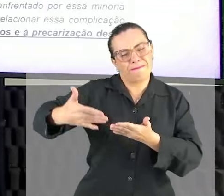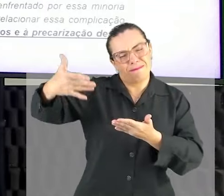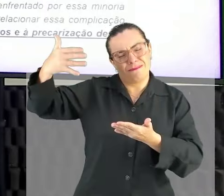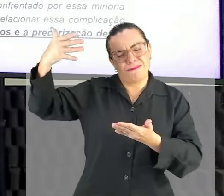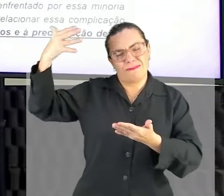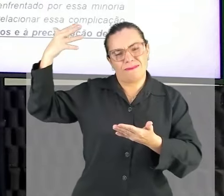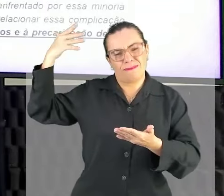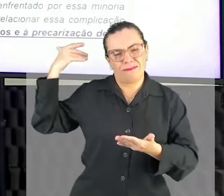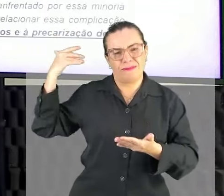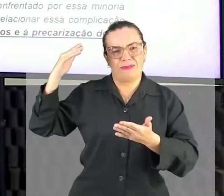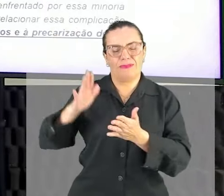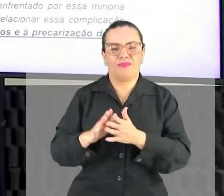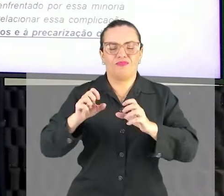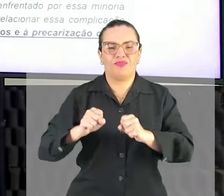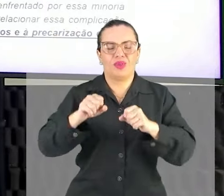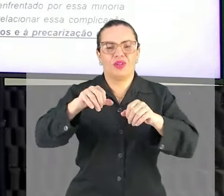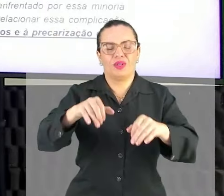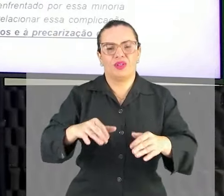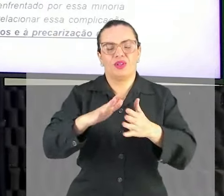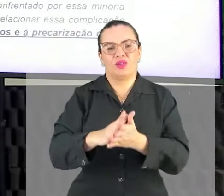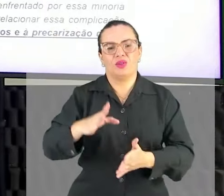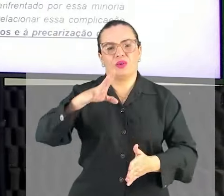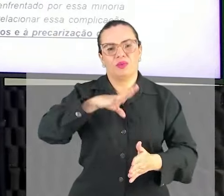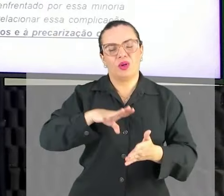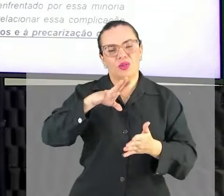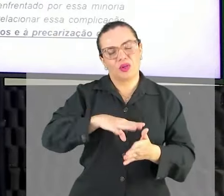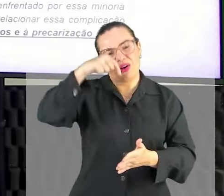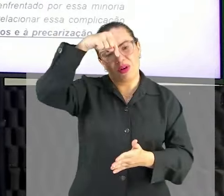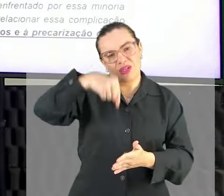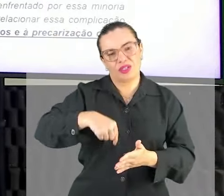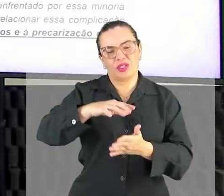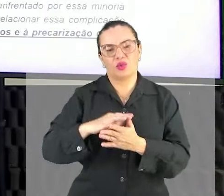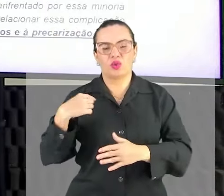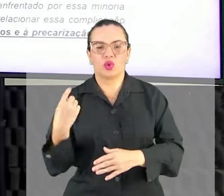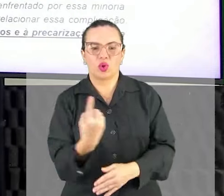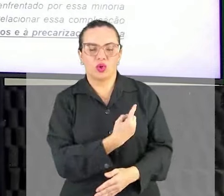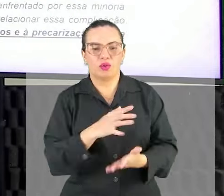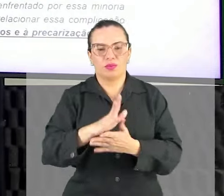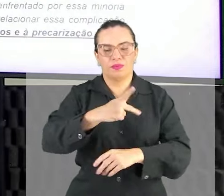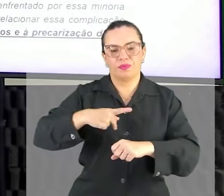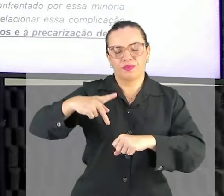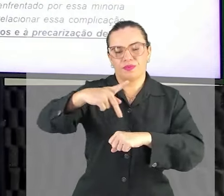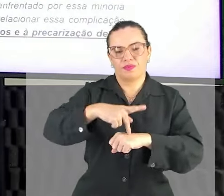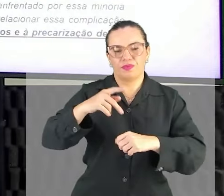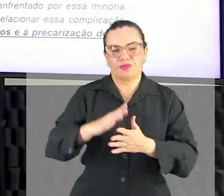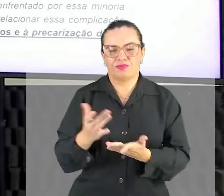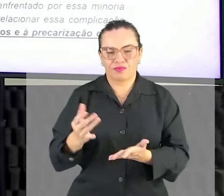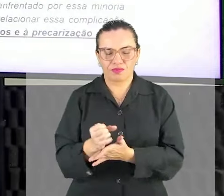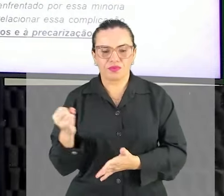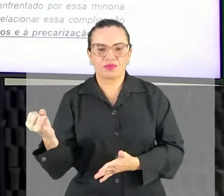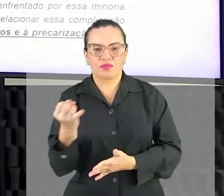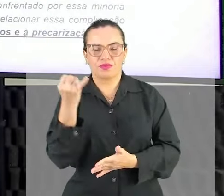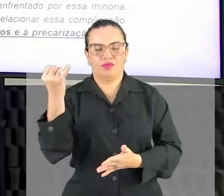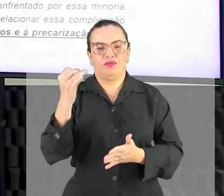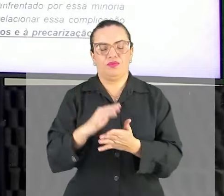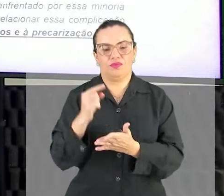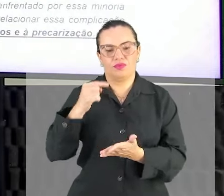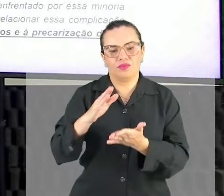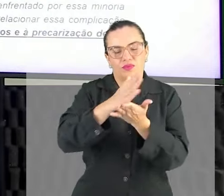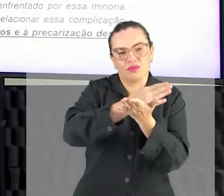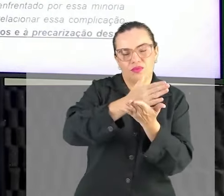tempo, né? Desde a época da colonização portuguesa. E aí é interessante porque aqui ele já dá